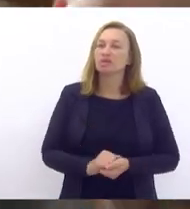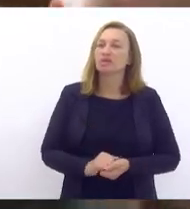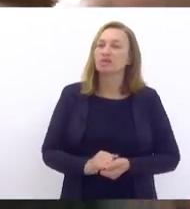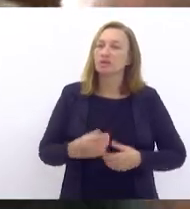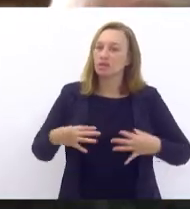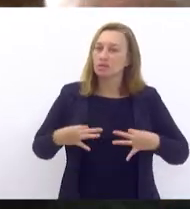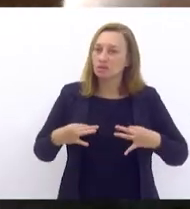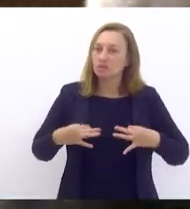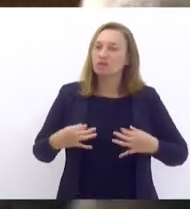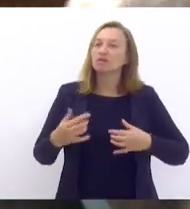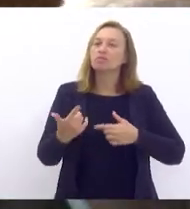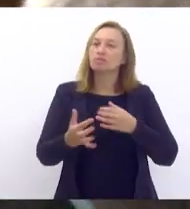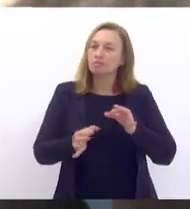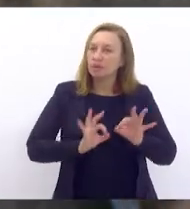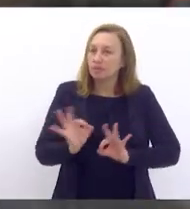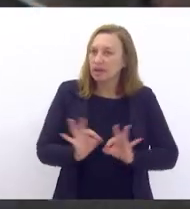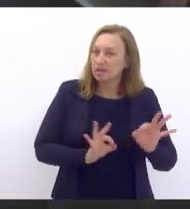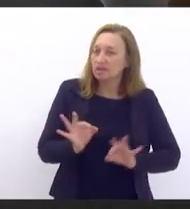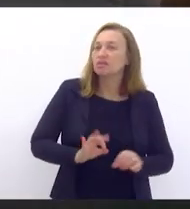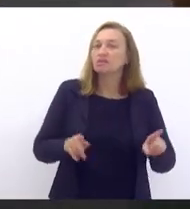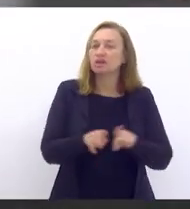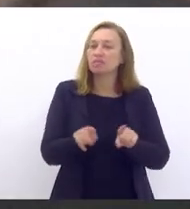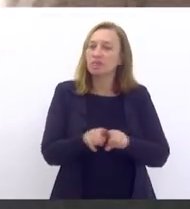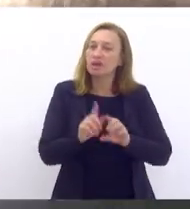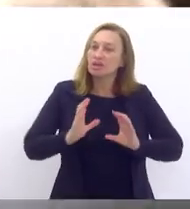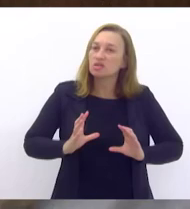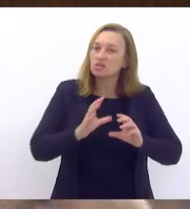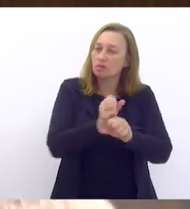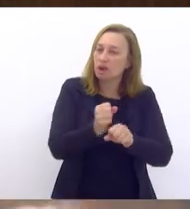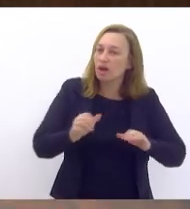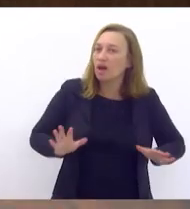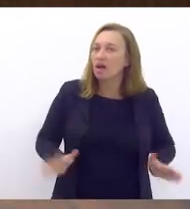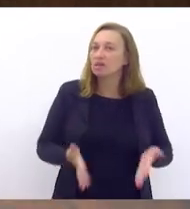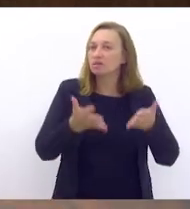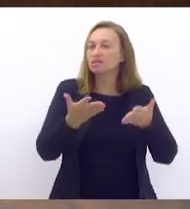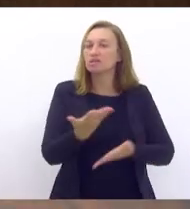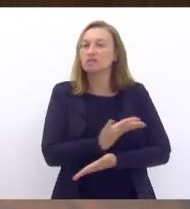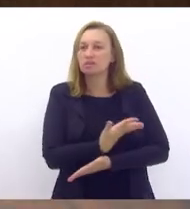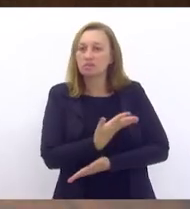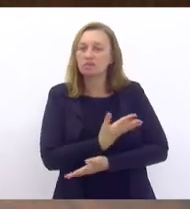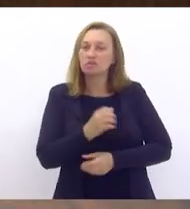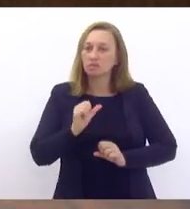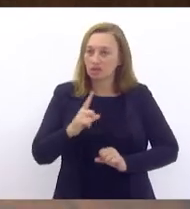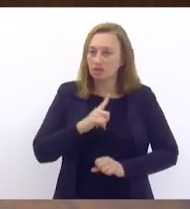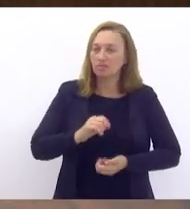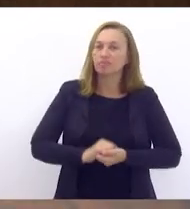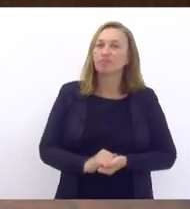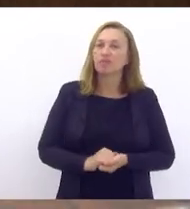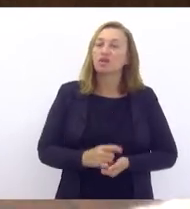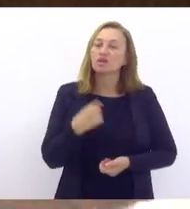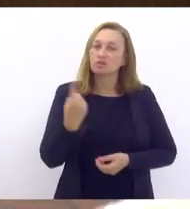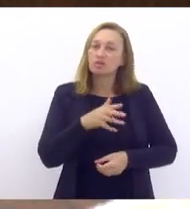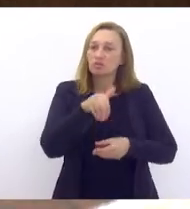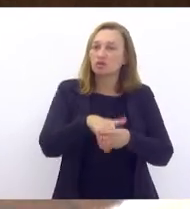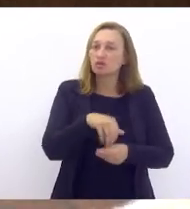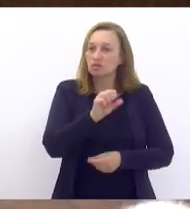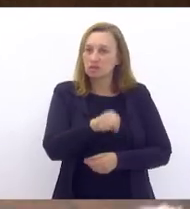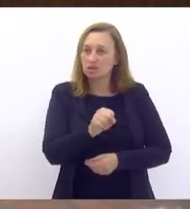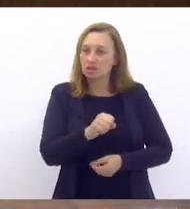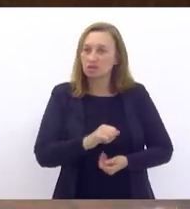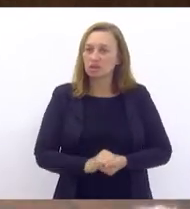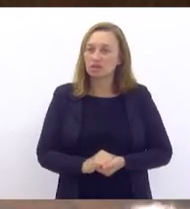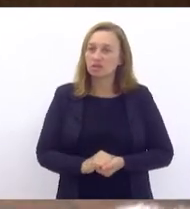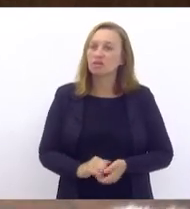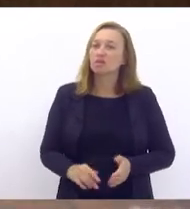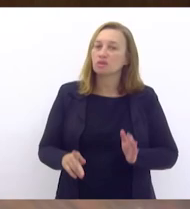para a elaboração, mas também para somar nas iniciativas que os colegas possam vir a ter. Nosso voto é favorável a favor